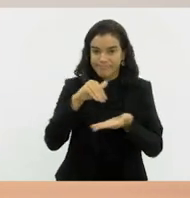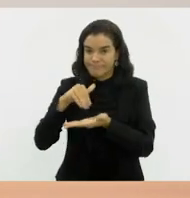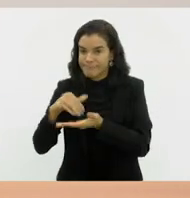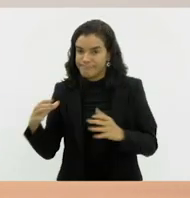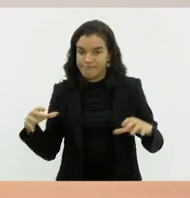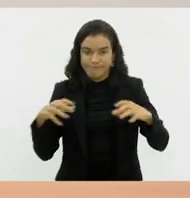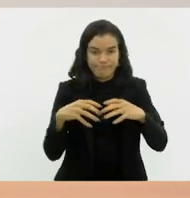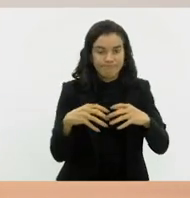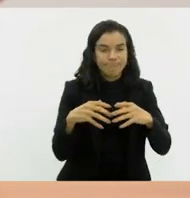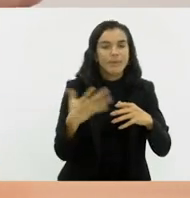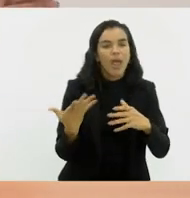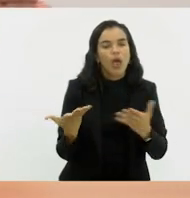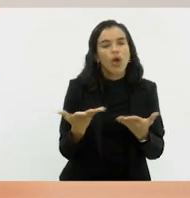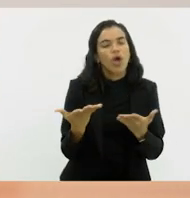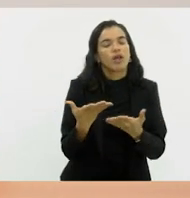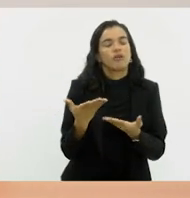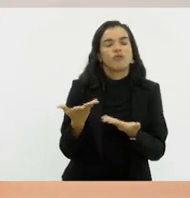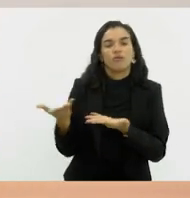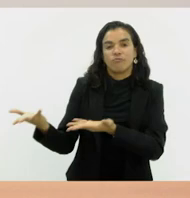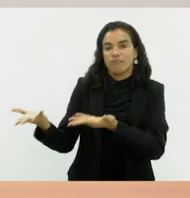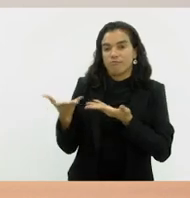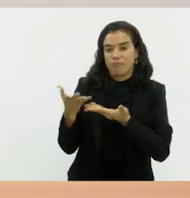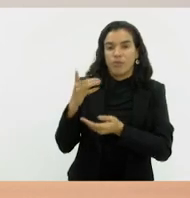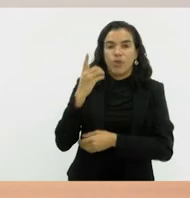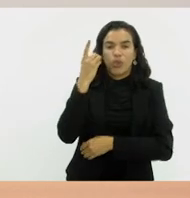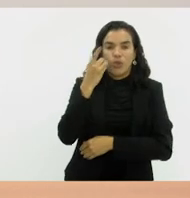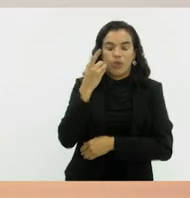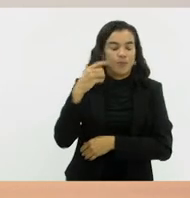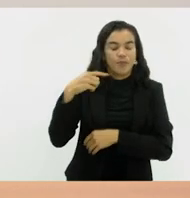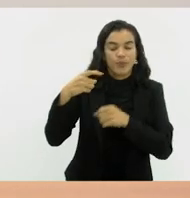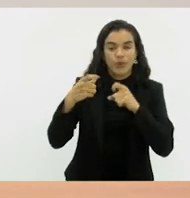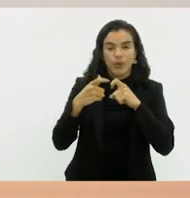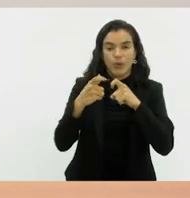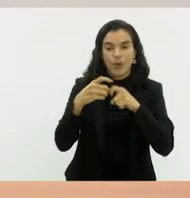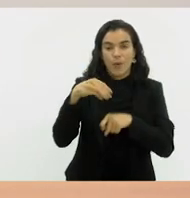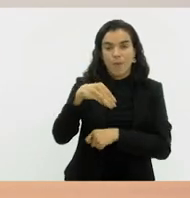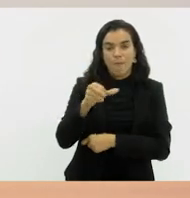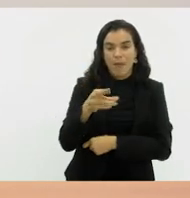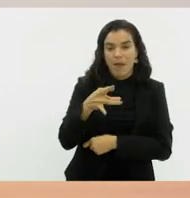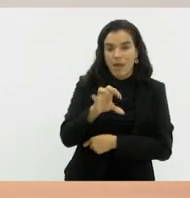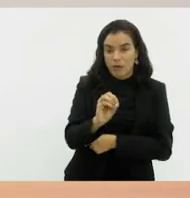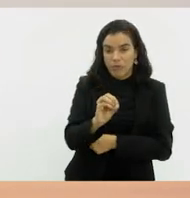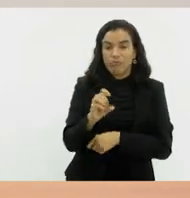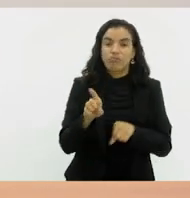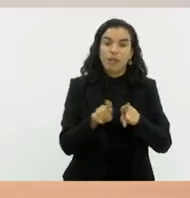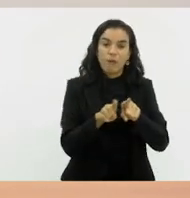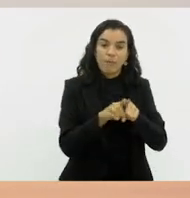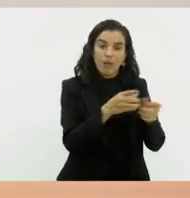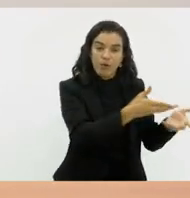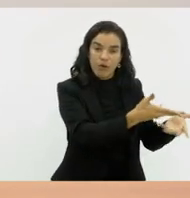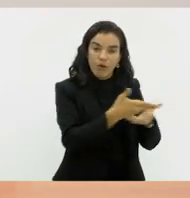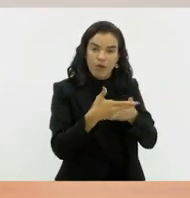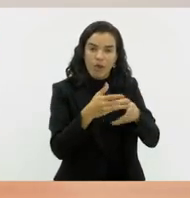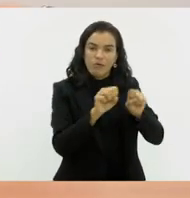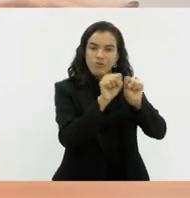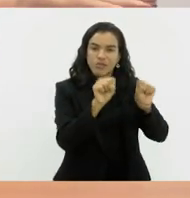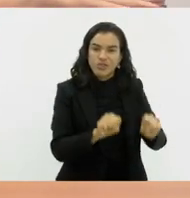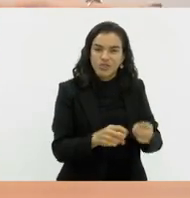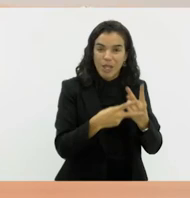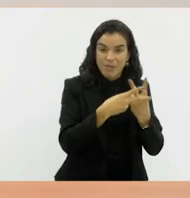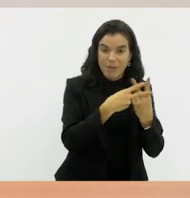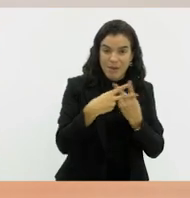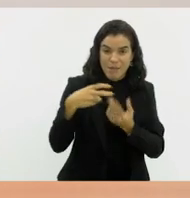isso. Então, eu vou passar para o doutor Mário, em seguida ao sistema penal e, em seguida,